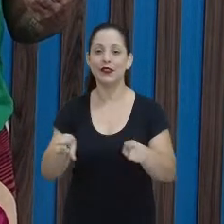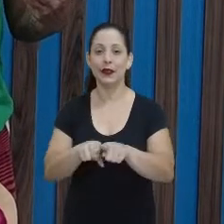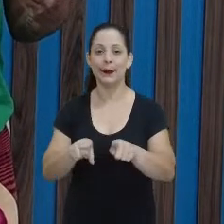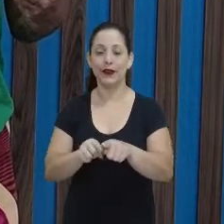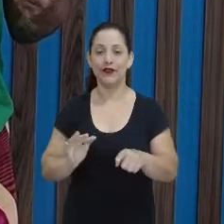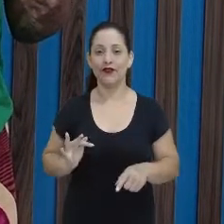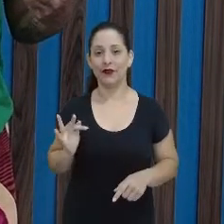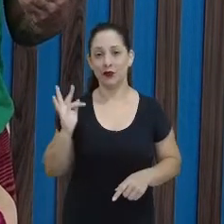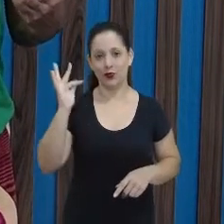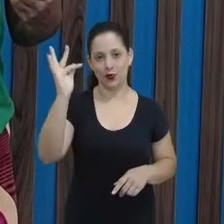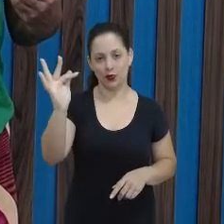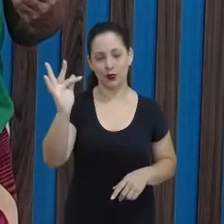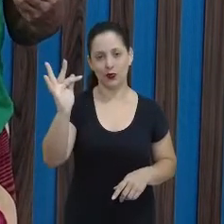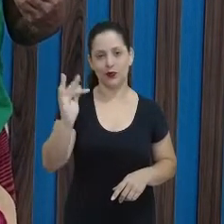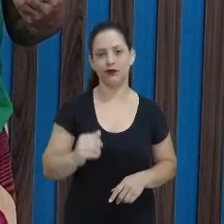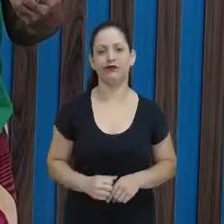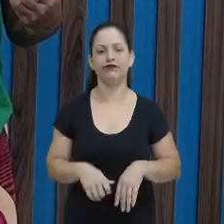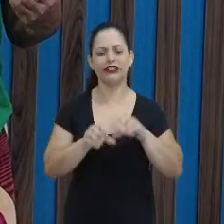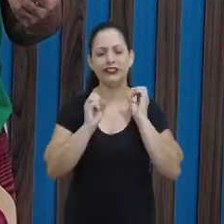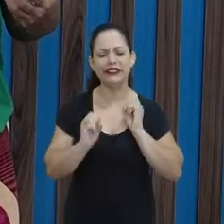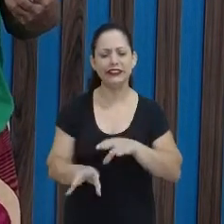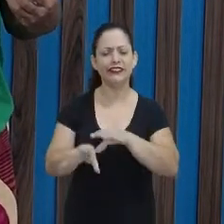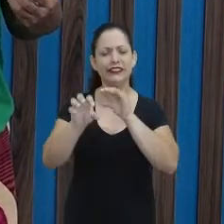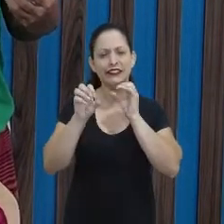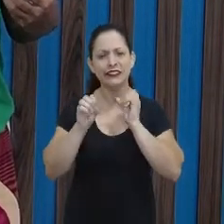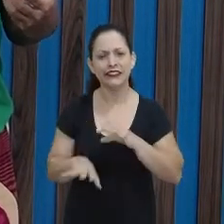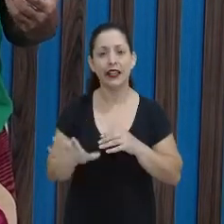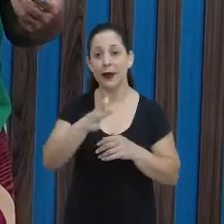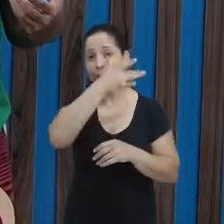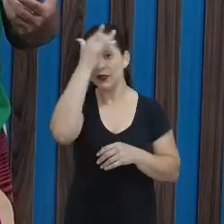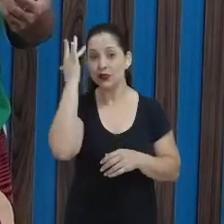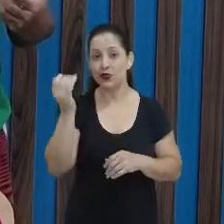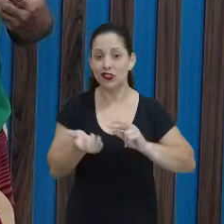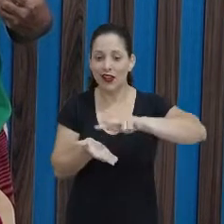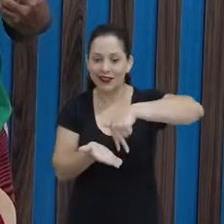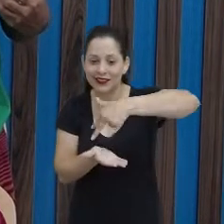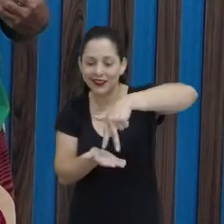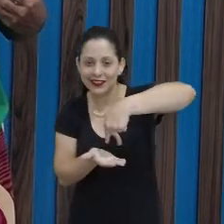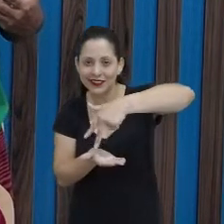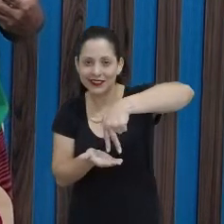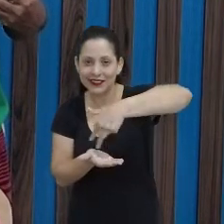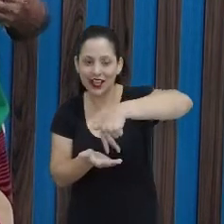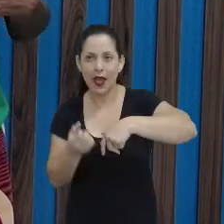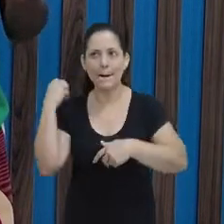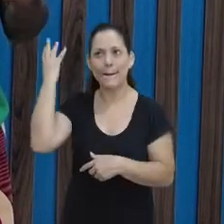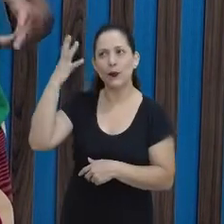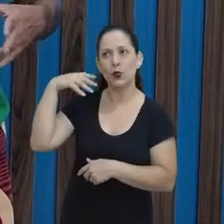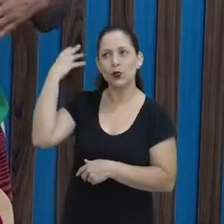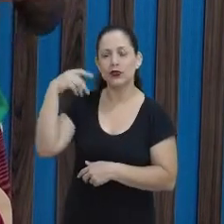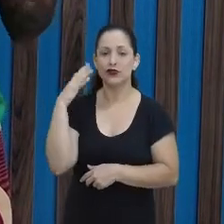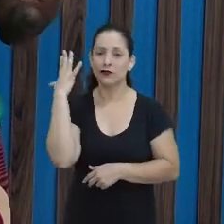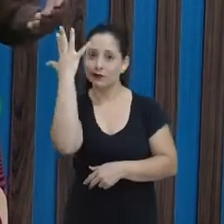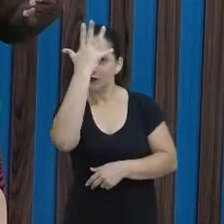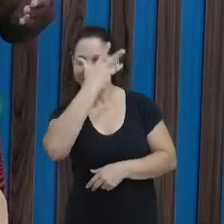futuro. Porque à medida em que vai ensinando novas pessoas a dançar, novas pessoas sobre músicas